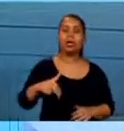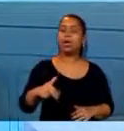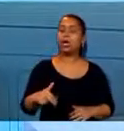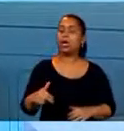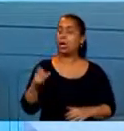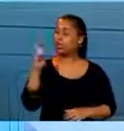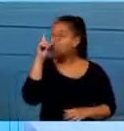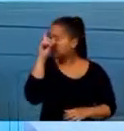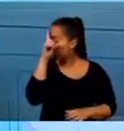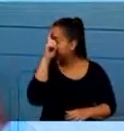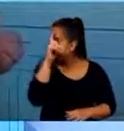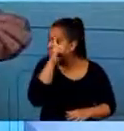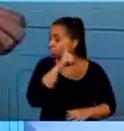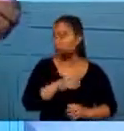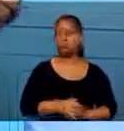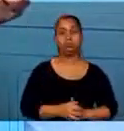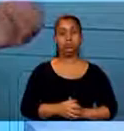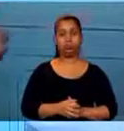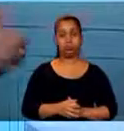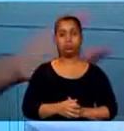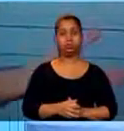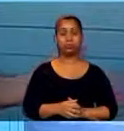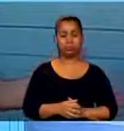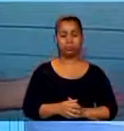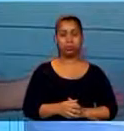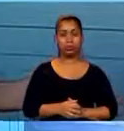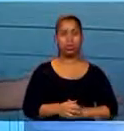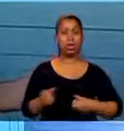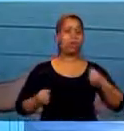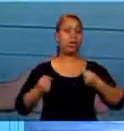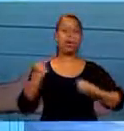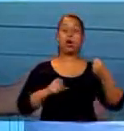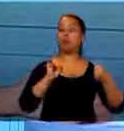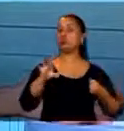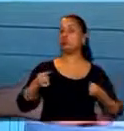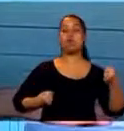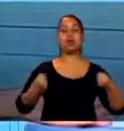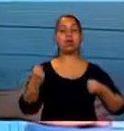um sofrimento. Aliás, só passam veículos.